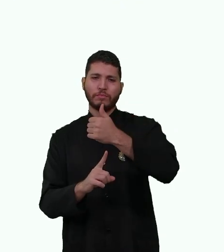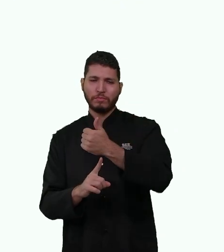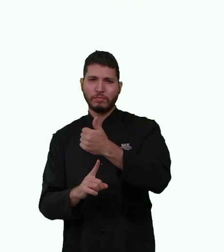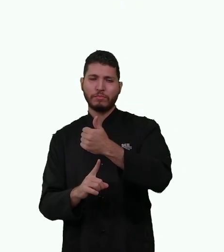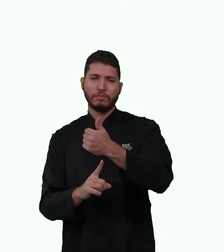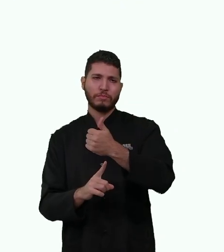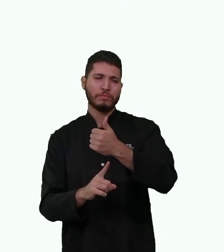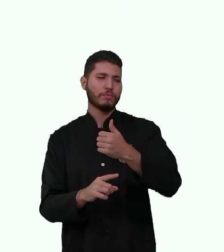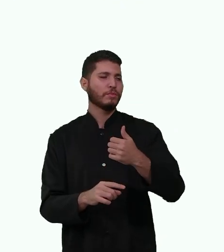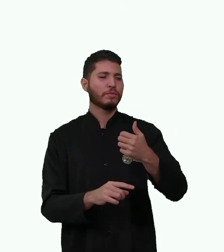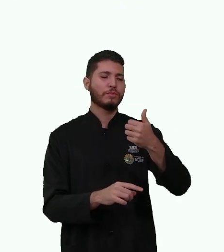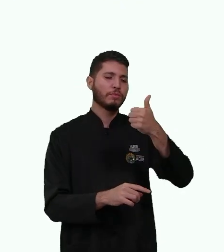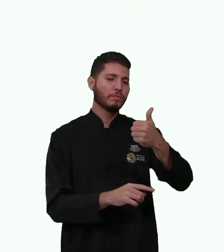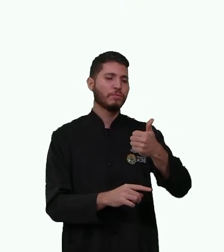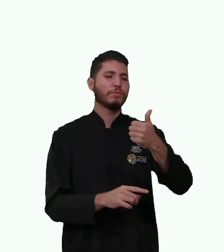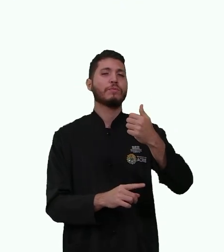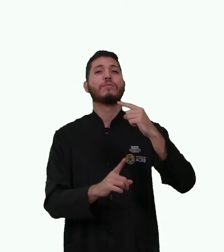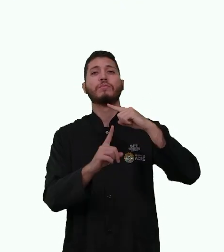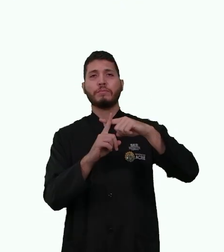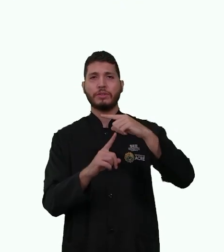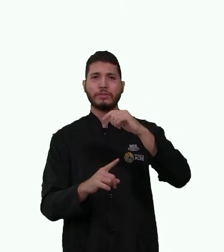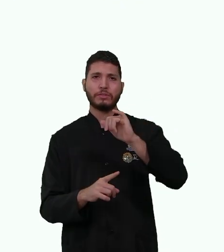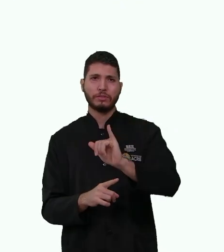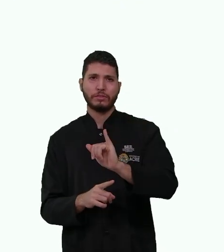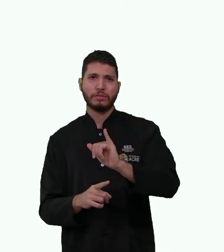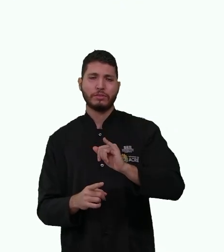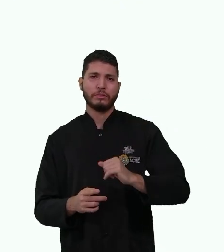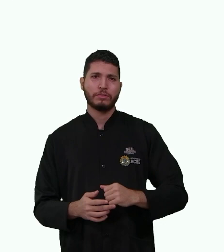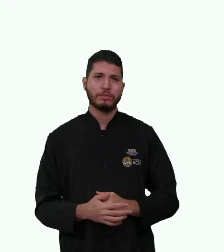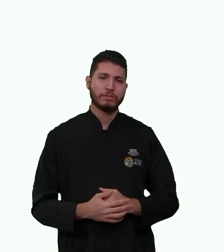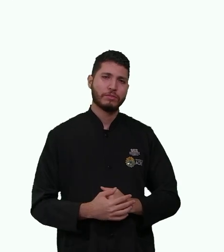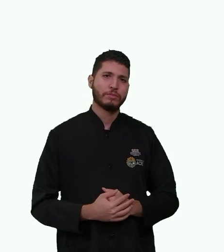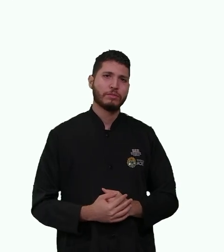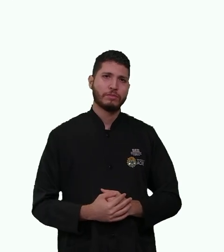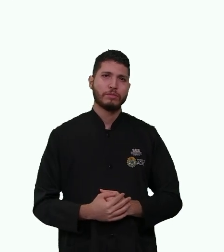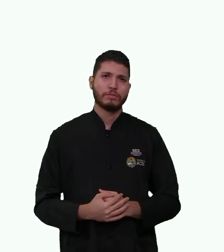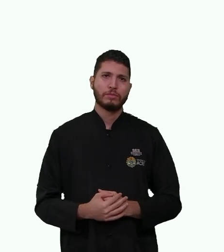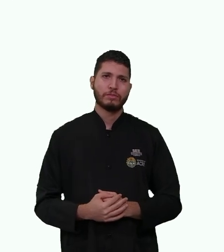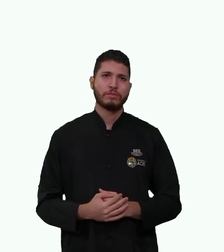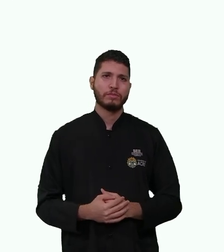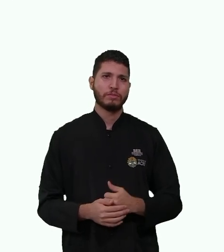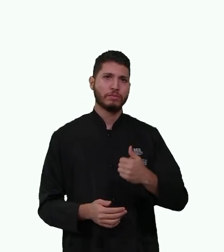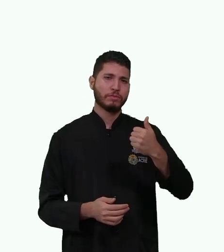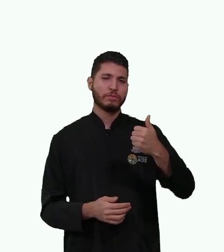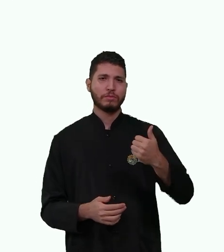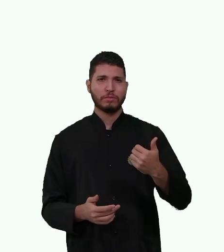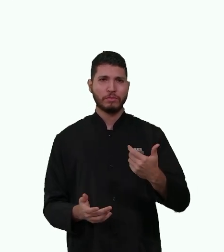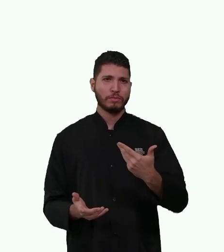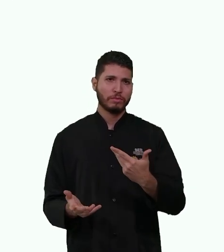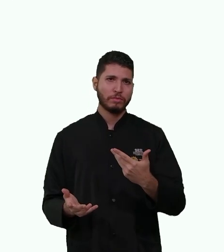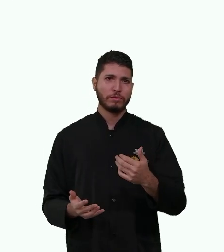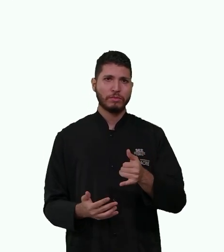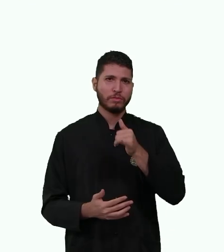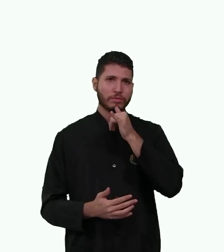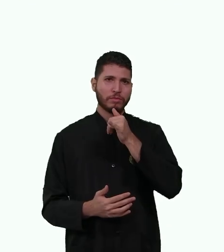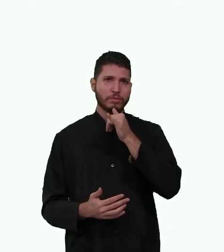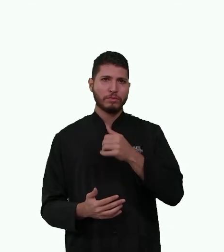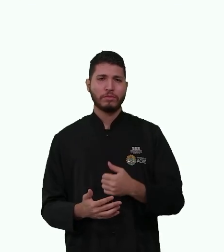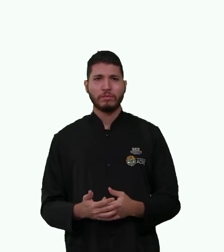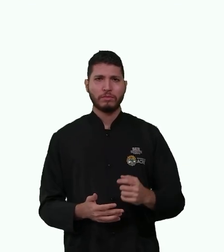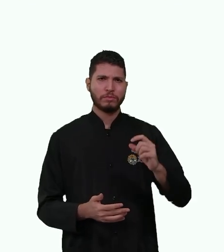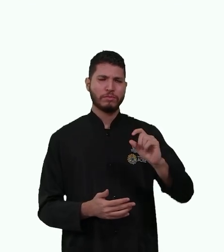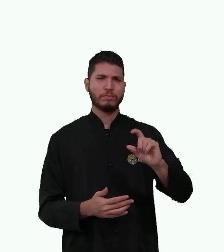1 representa o todo, tá? E o I é a taxa de aumento. Por exemplo, ó, o nosso exemplo aqui. Foi feito um aumento